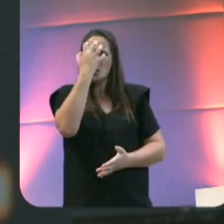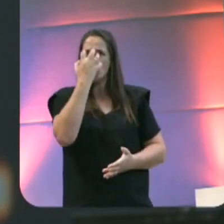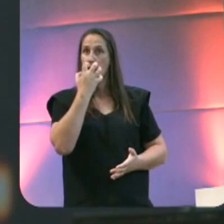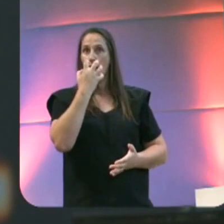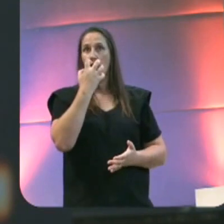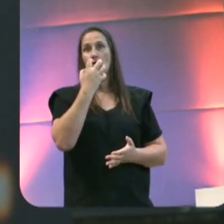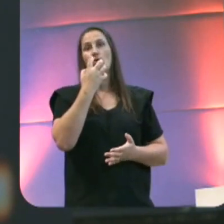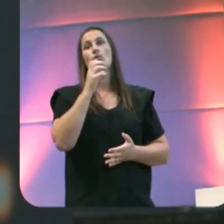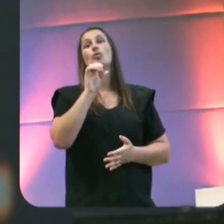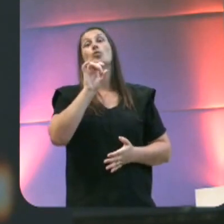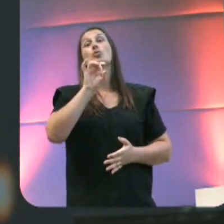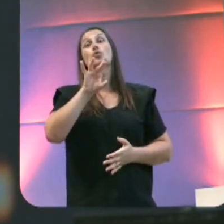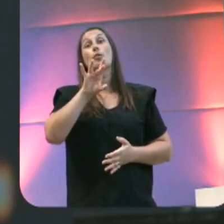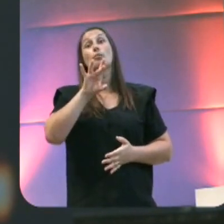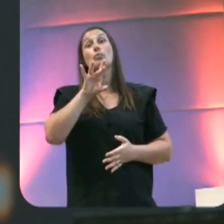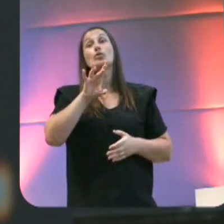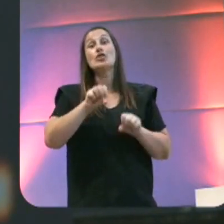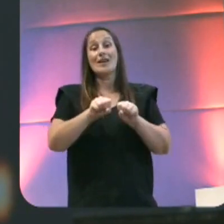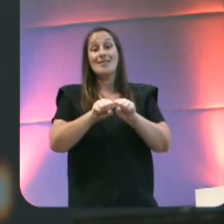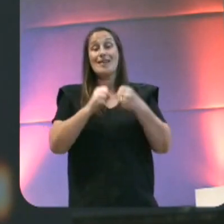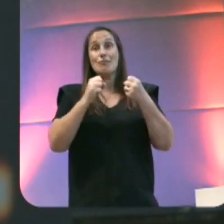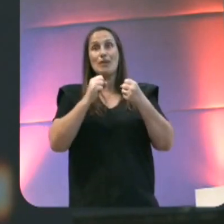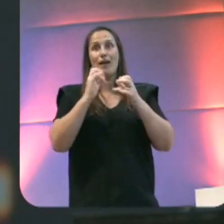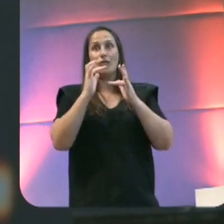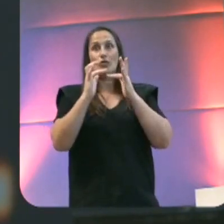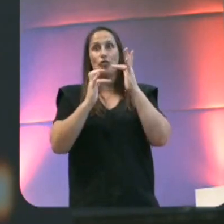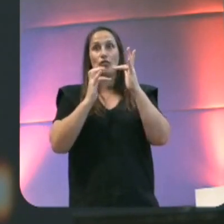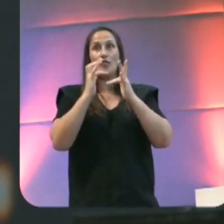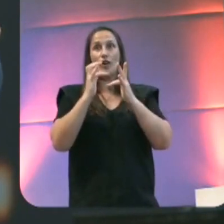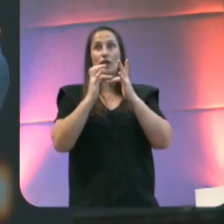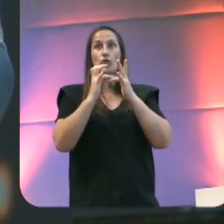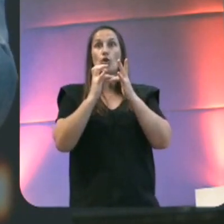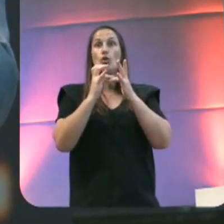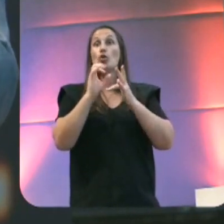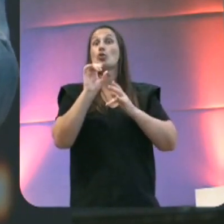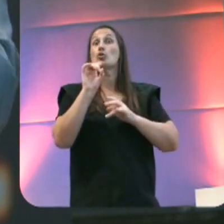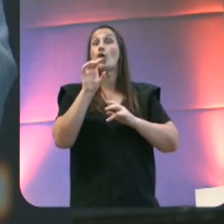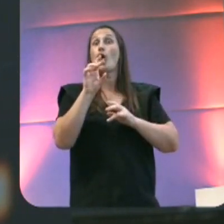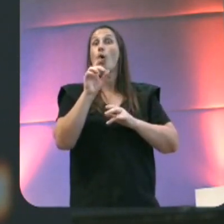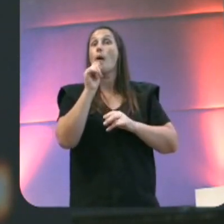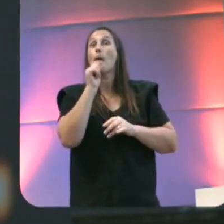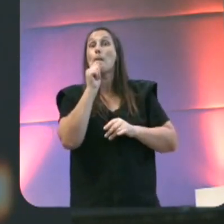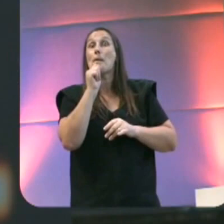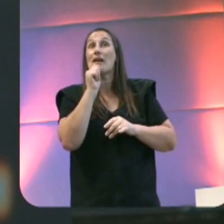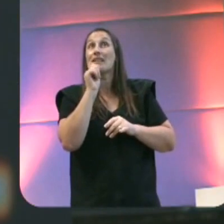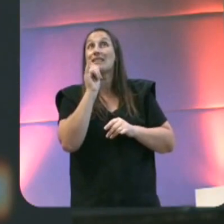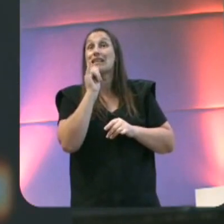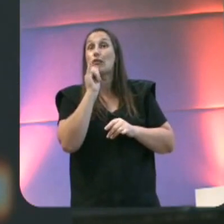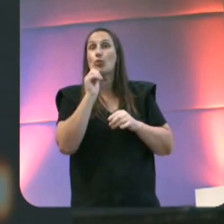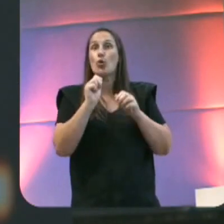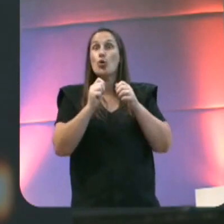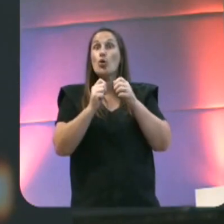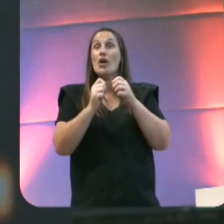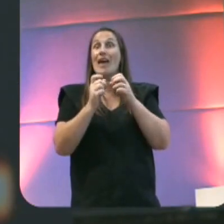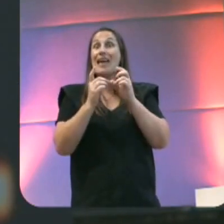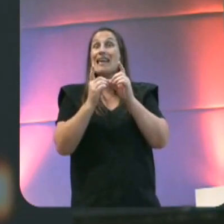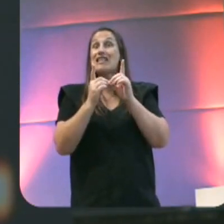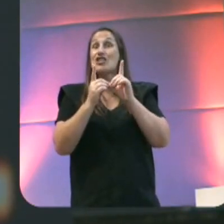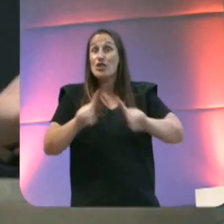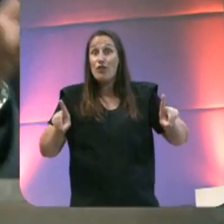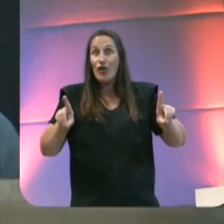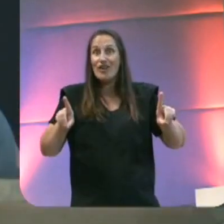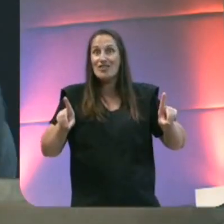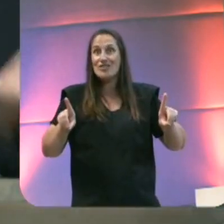poderia quebrar um noivado através de uma ação de divórcio. E por isso, se alguém